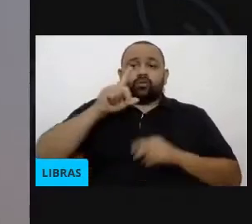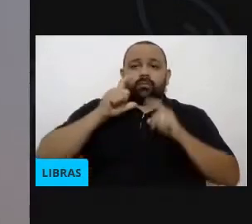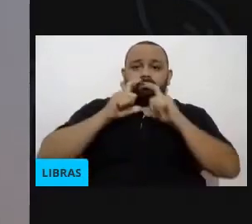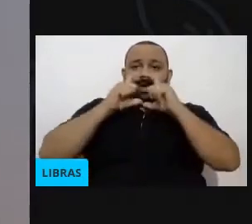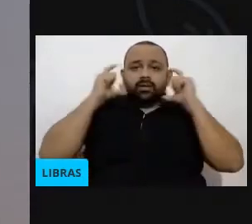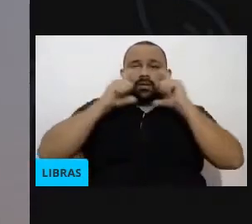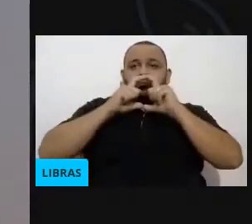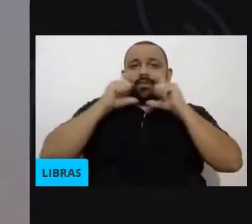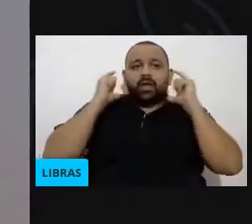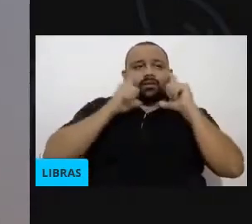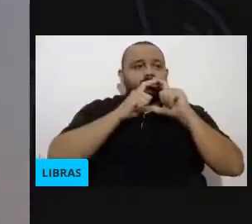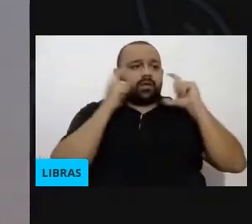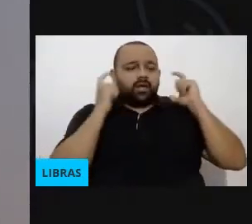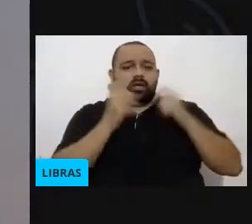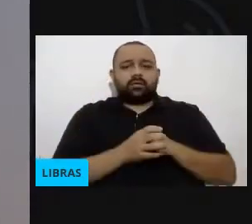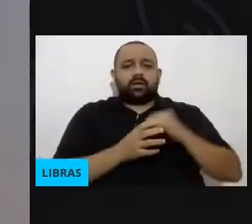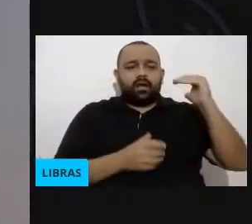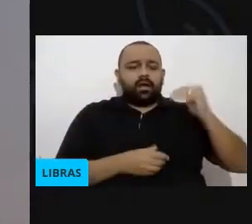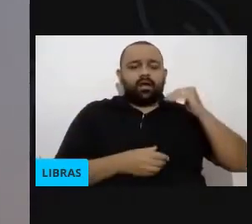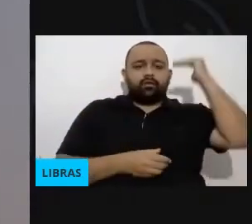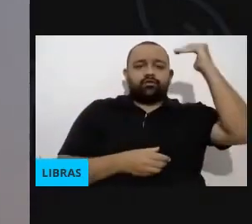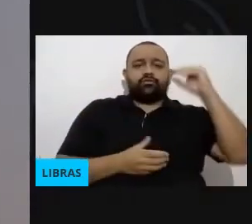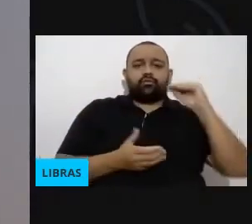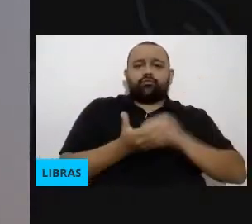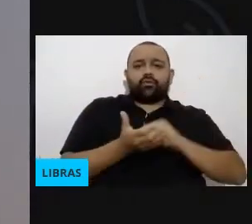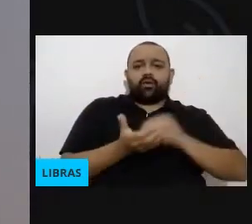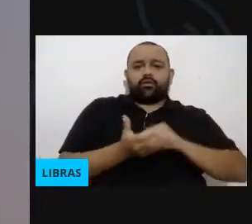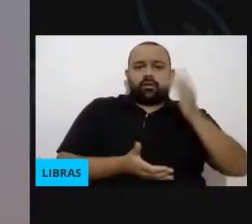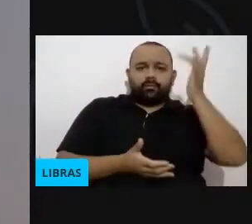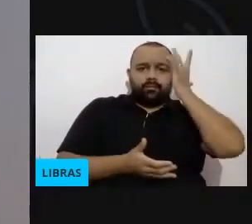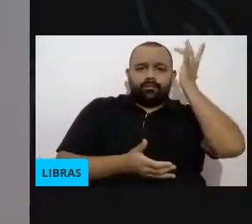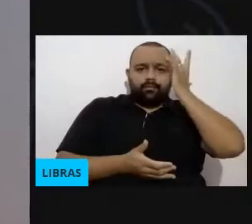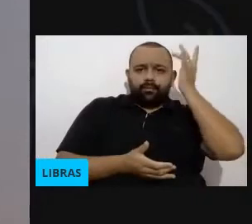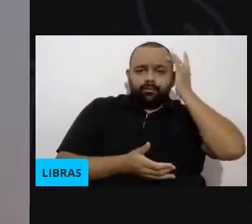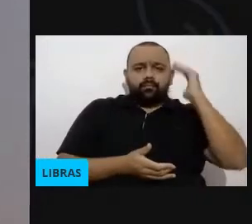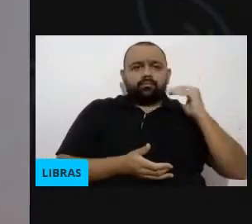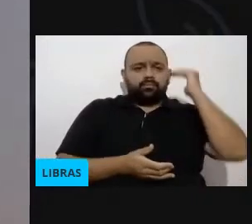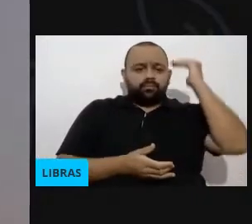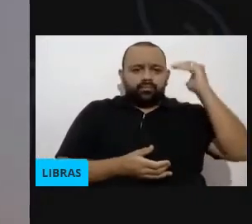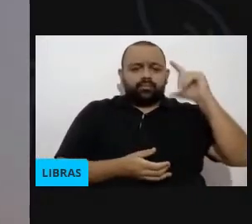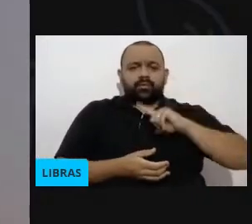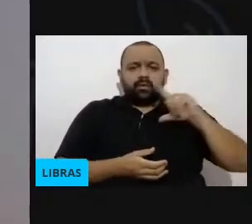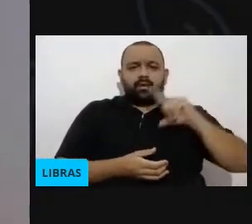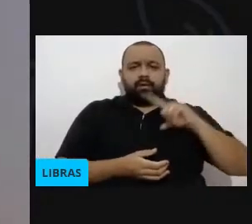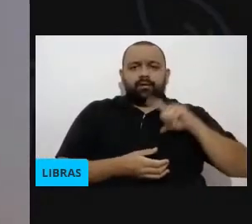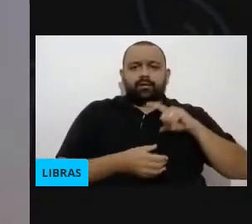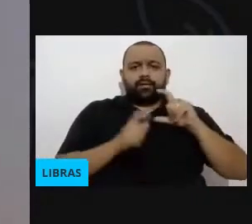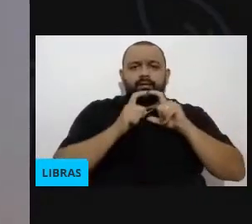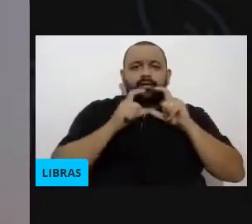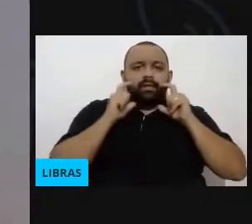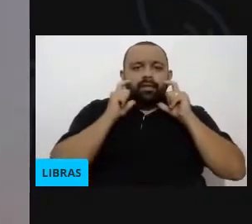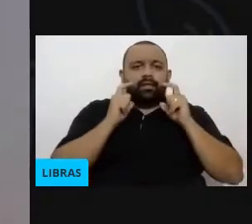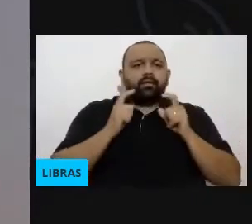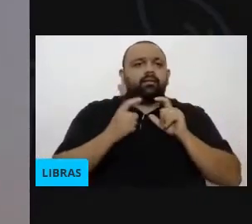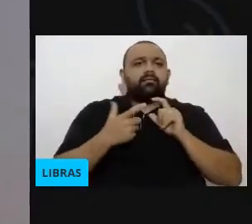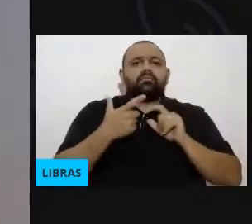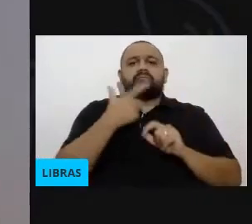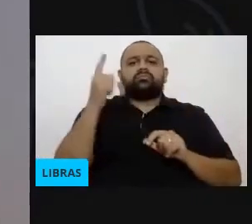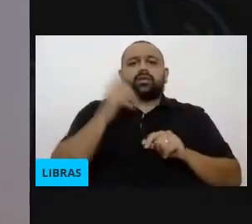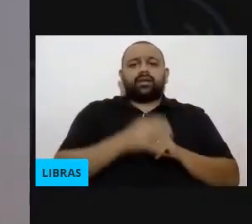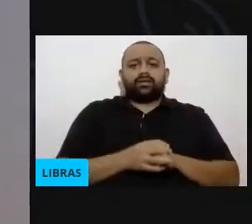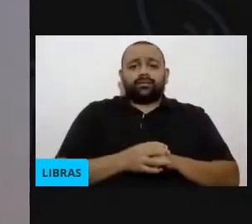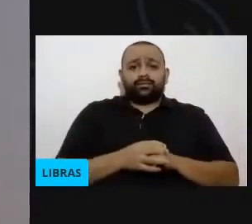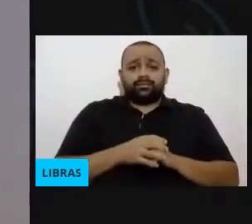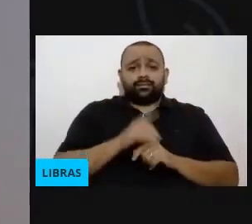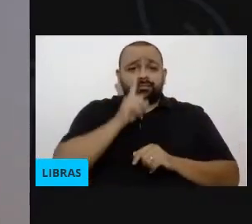da máscara, quando que adultos maduros, absolutamente lúcidos, têm se colocado em risco, absurdo, e colocado